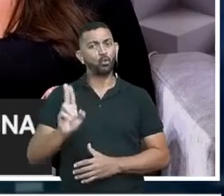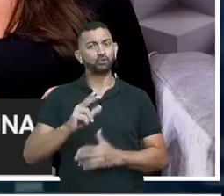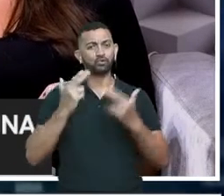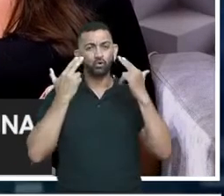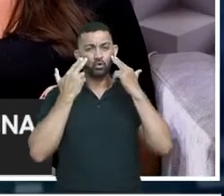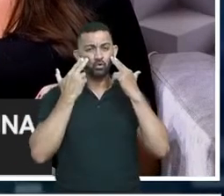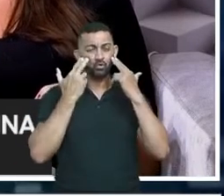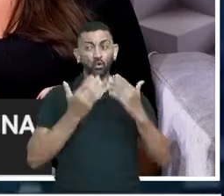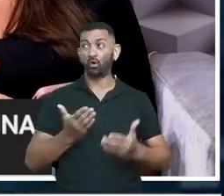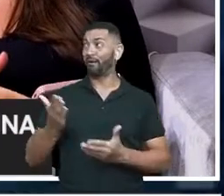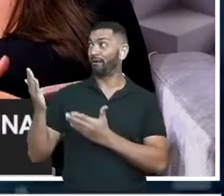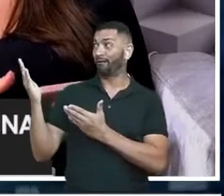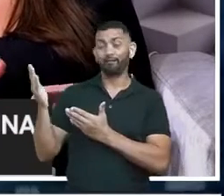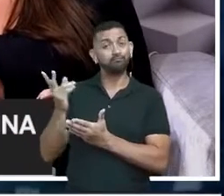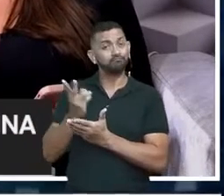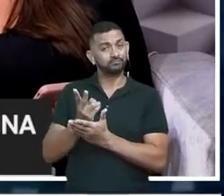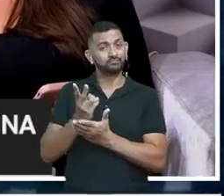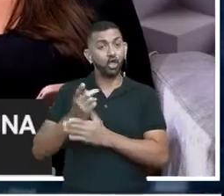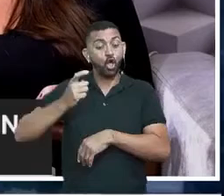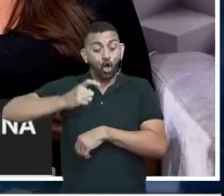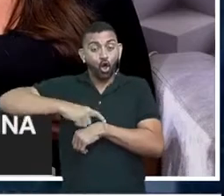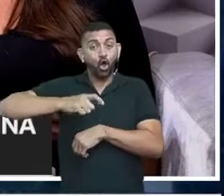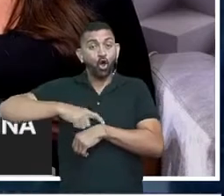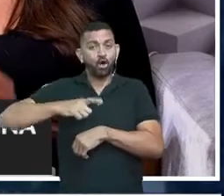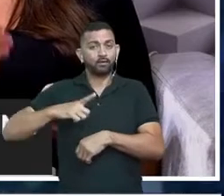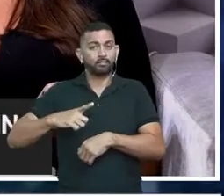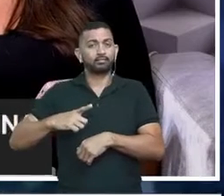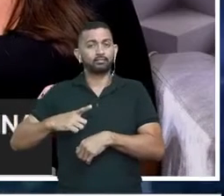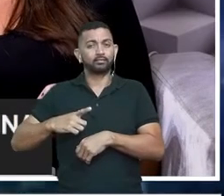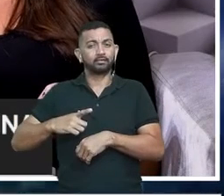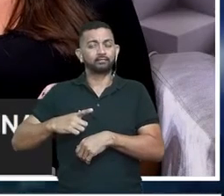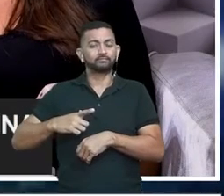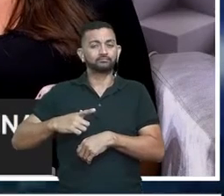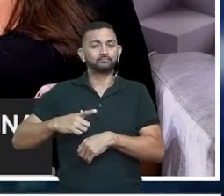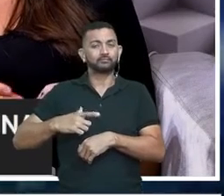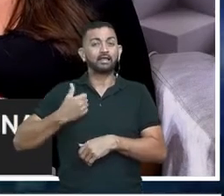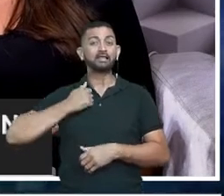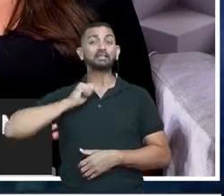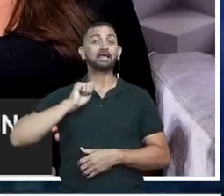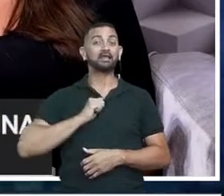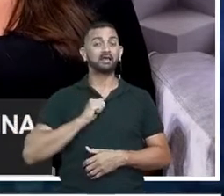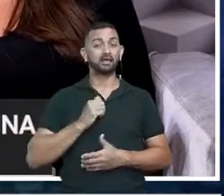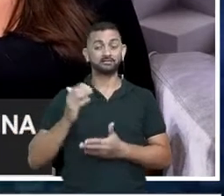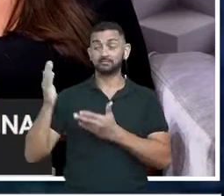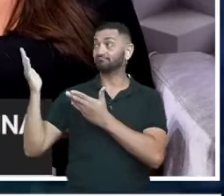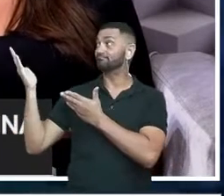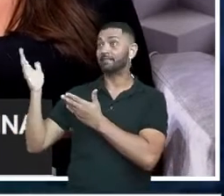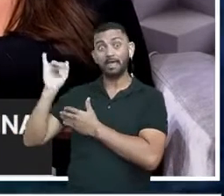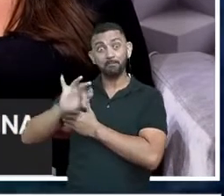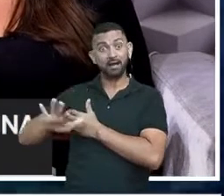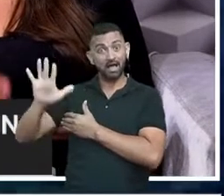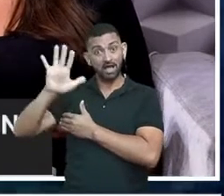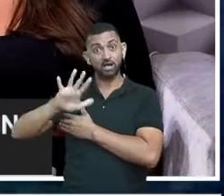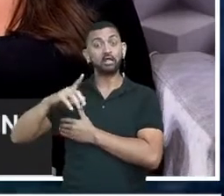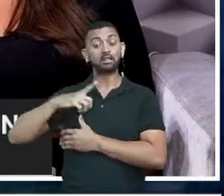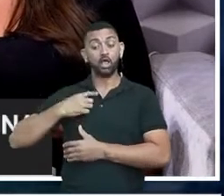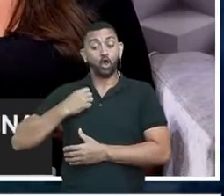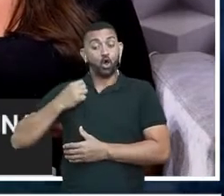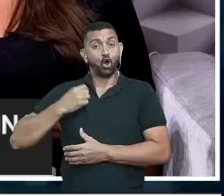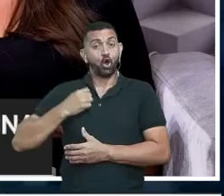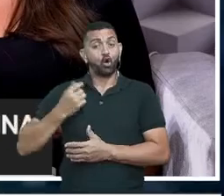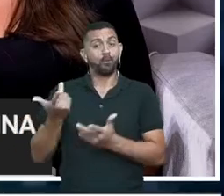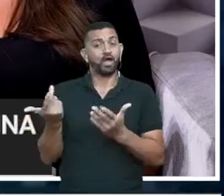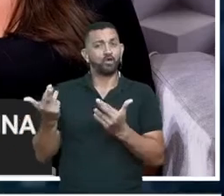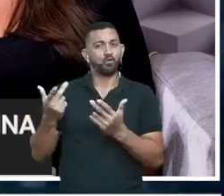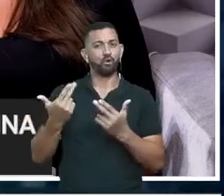inclusive E aí nas imagens que a gente colocou tem um momento que ele tá lá na delegacia né Isso mesmo e